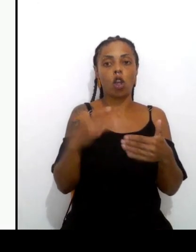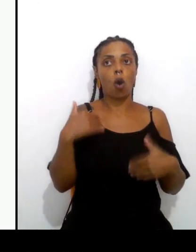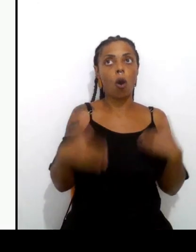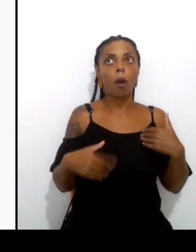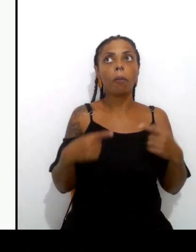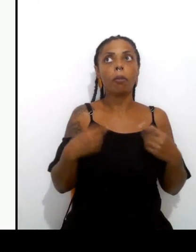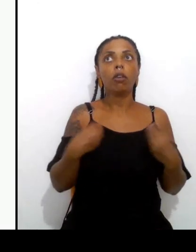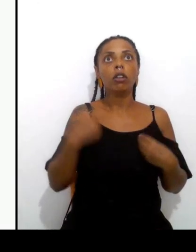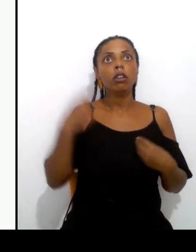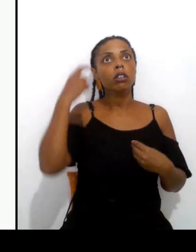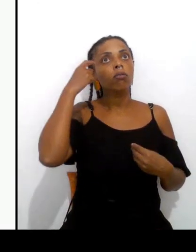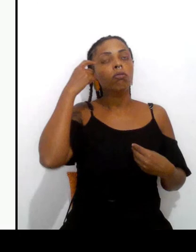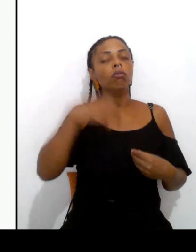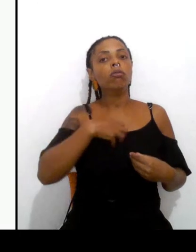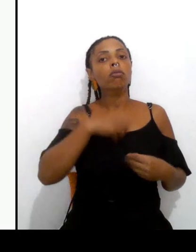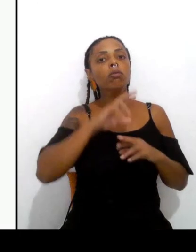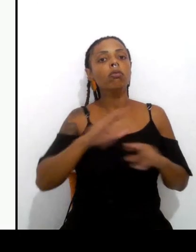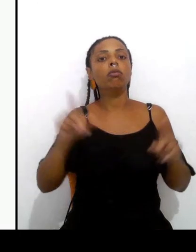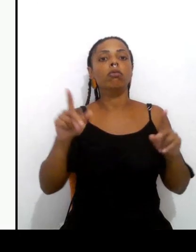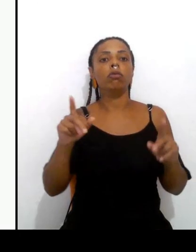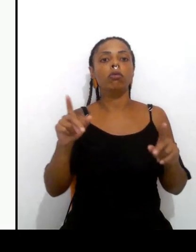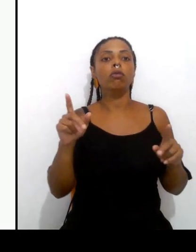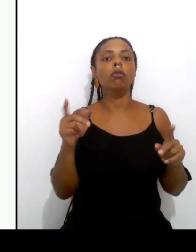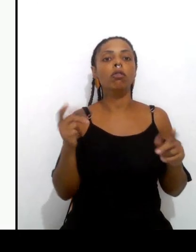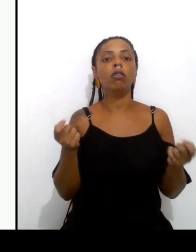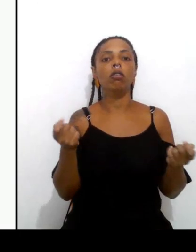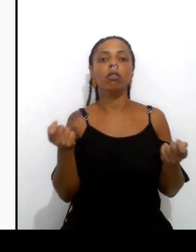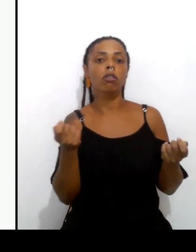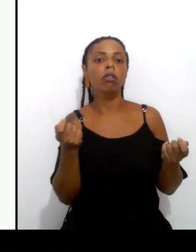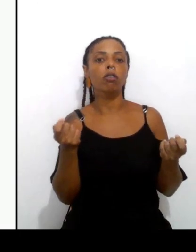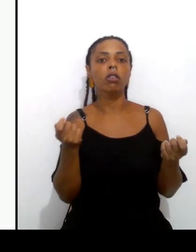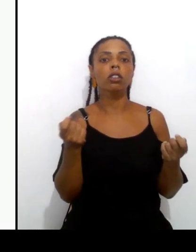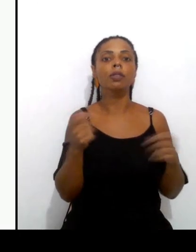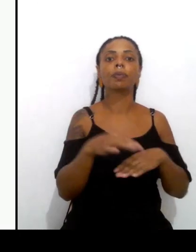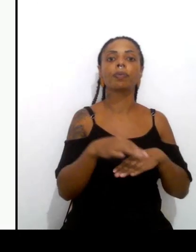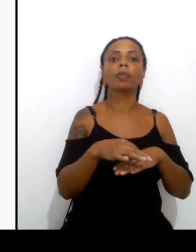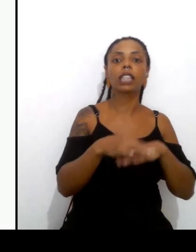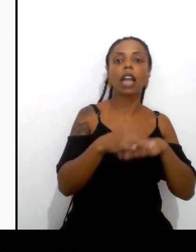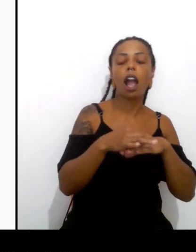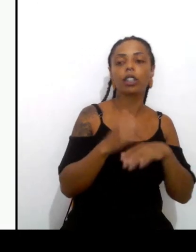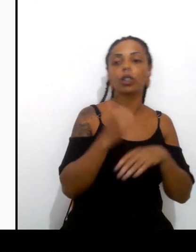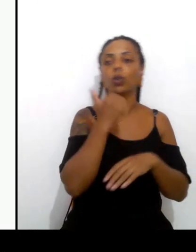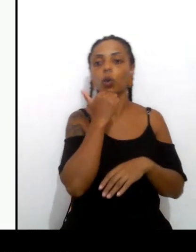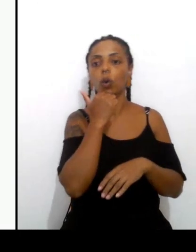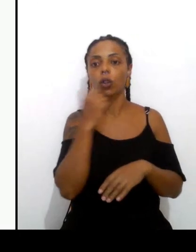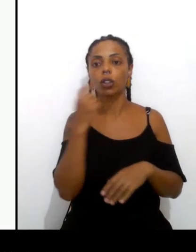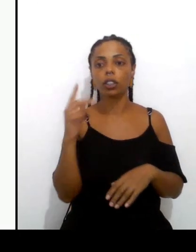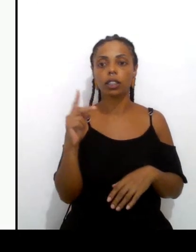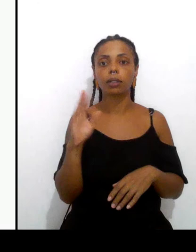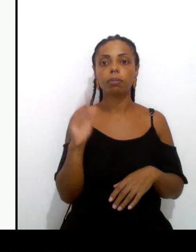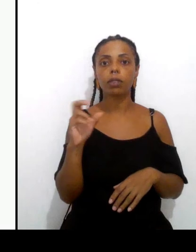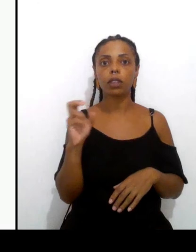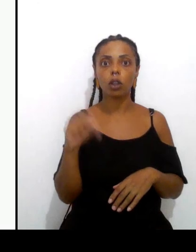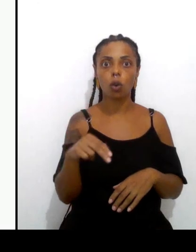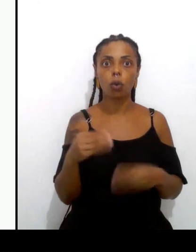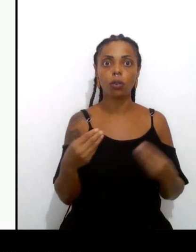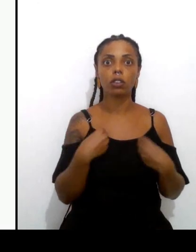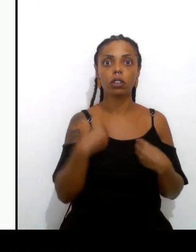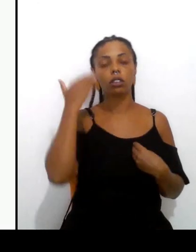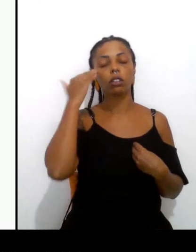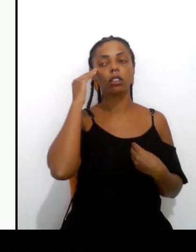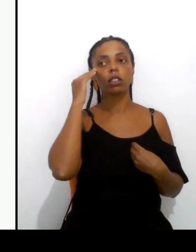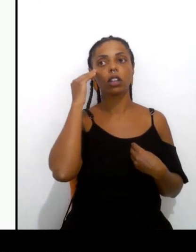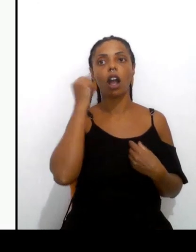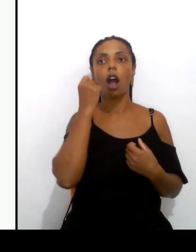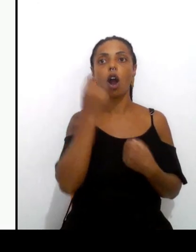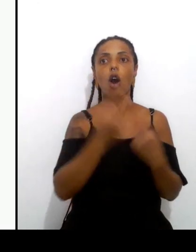o jogo entre carne e osso em bacon aqui nos leva a um senso de figuras que estão em várias